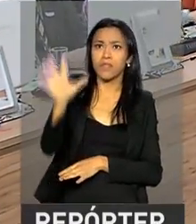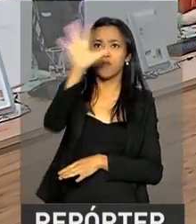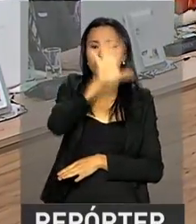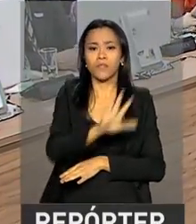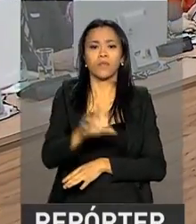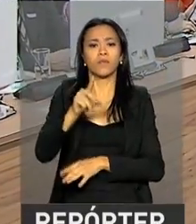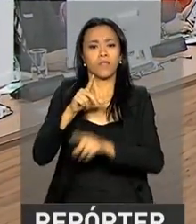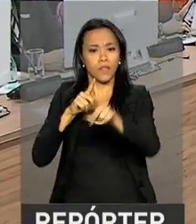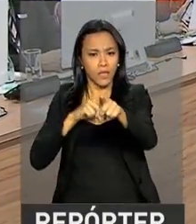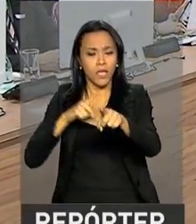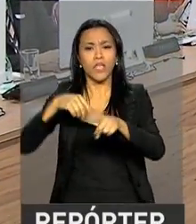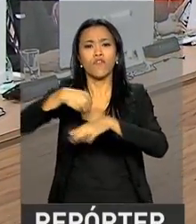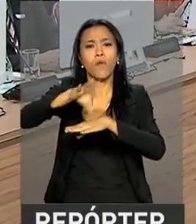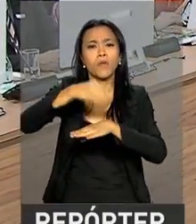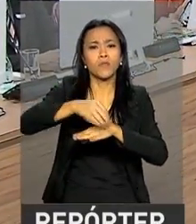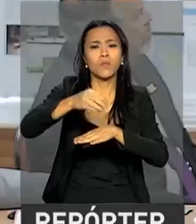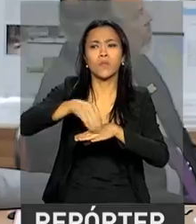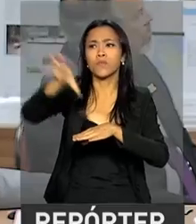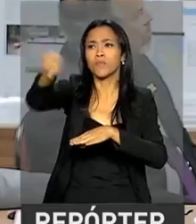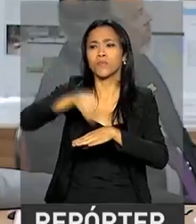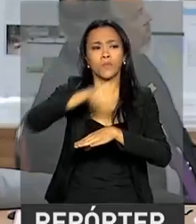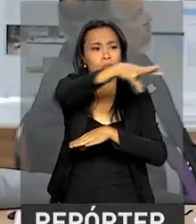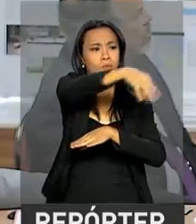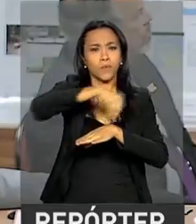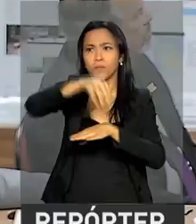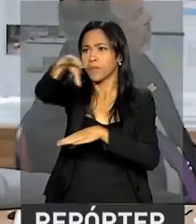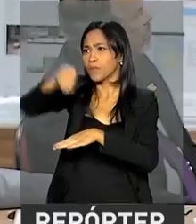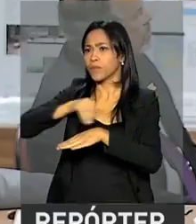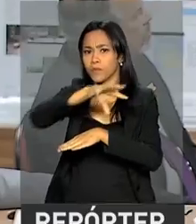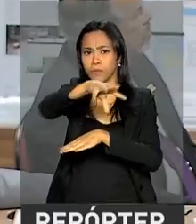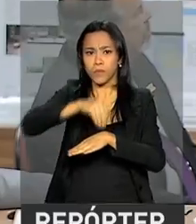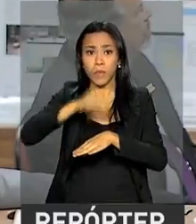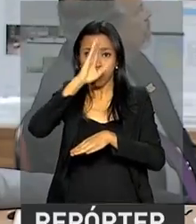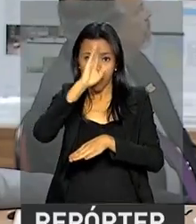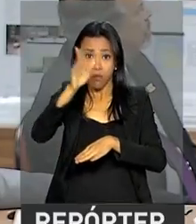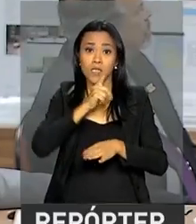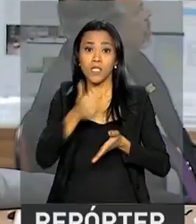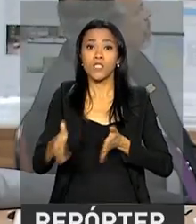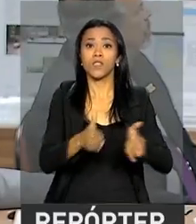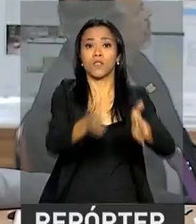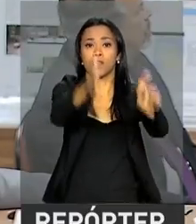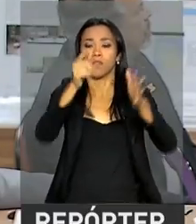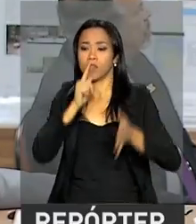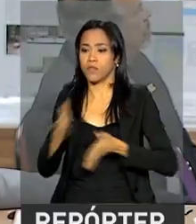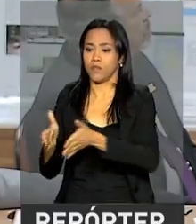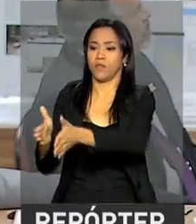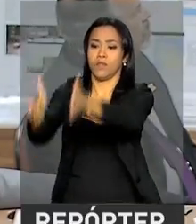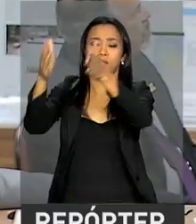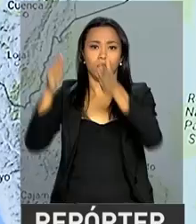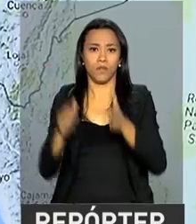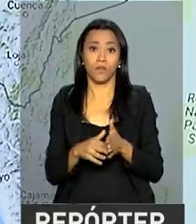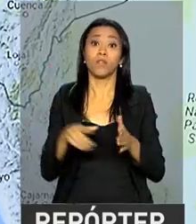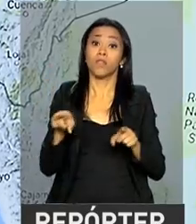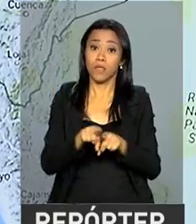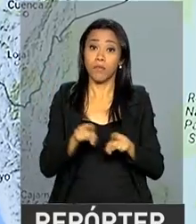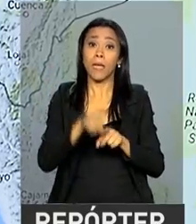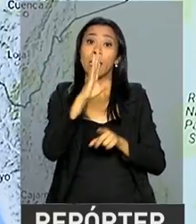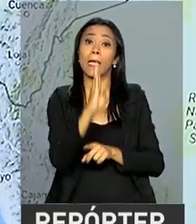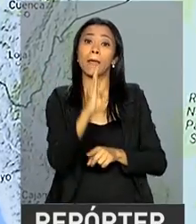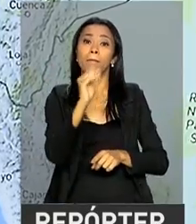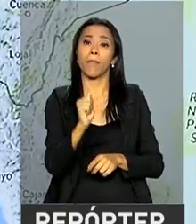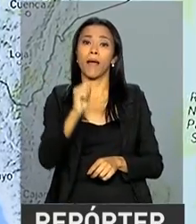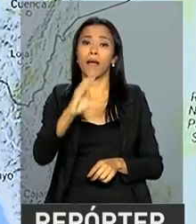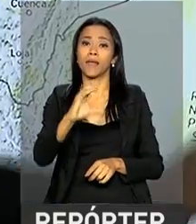integra informações de diversos órgãos sobre os principais afluentes que compõem as grandes bacias hidrográficas da região